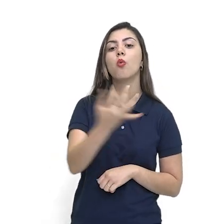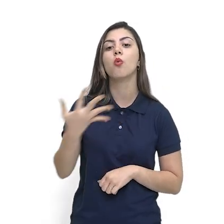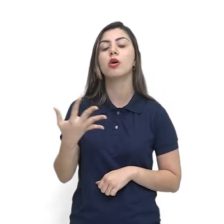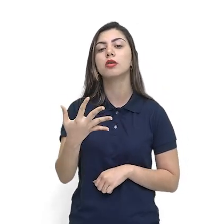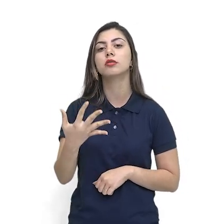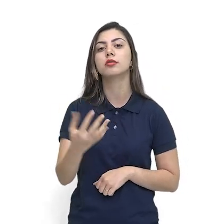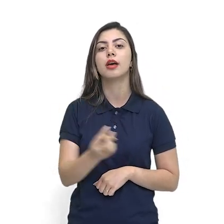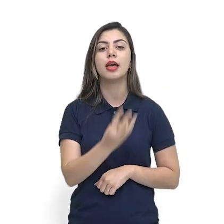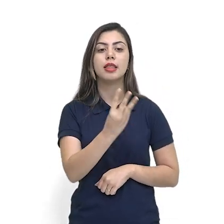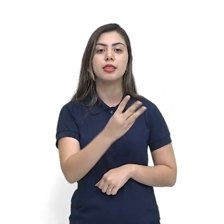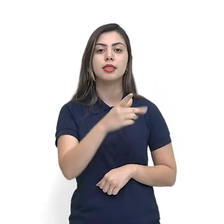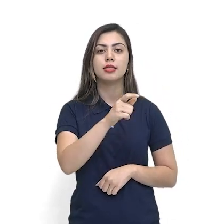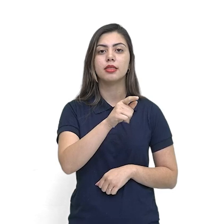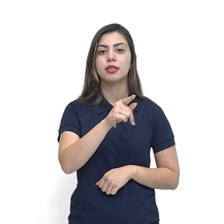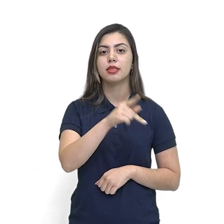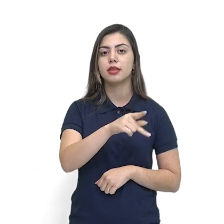com